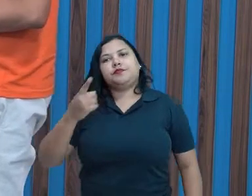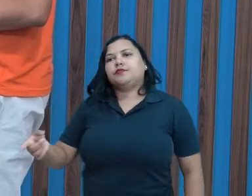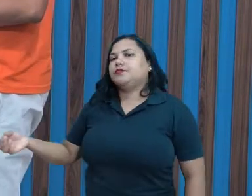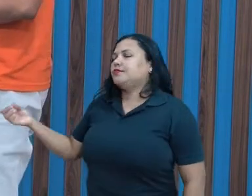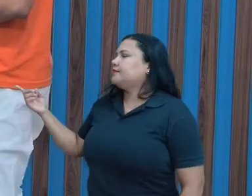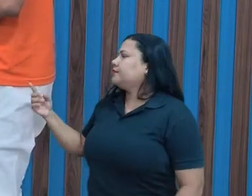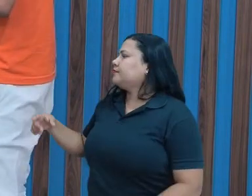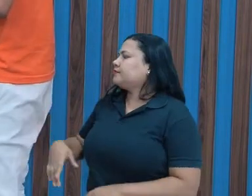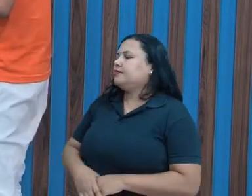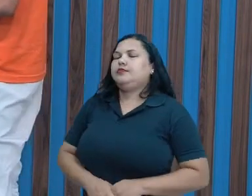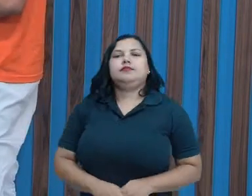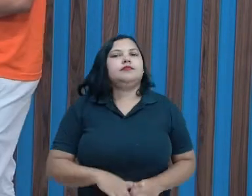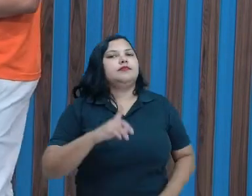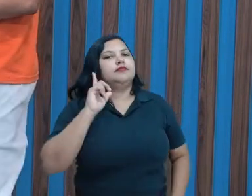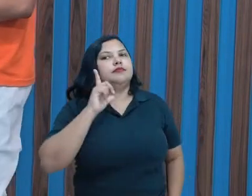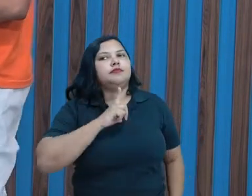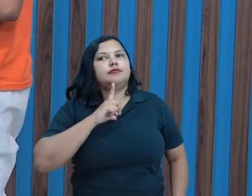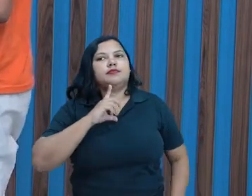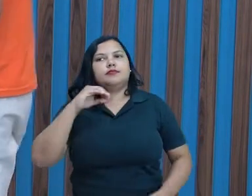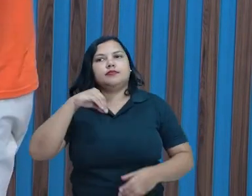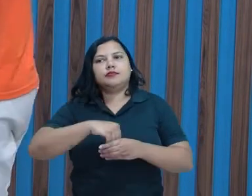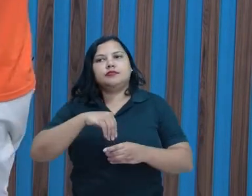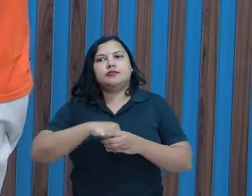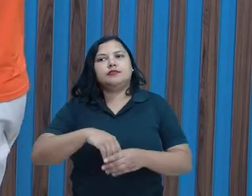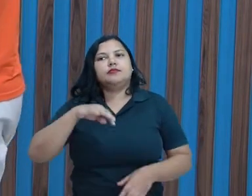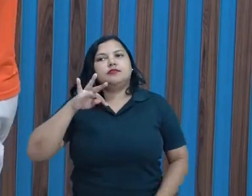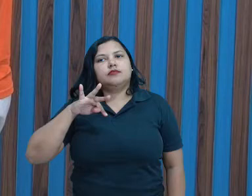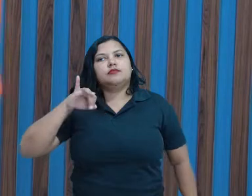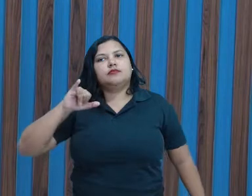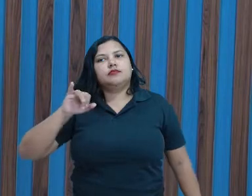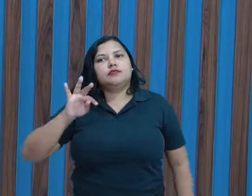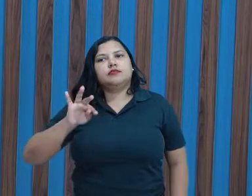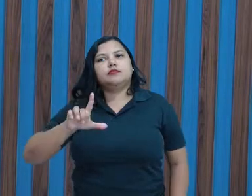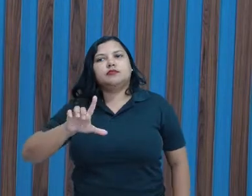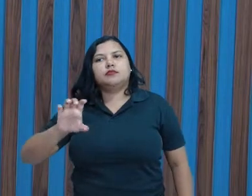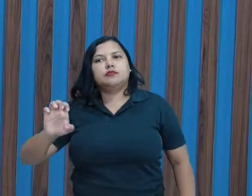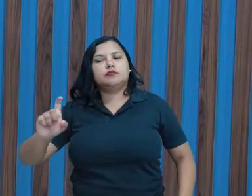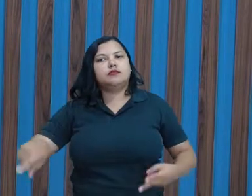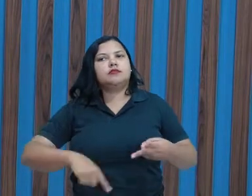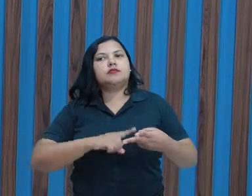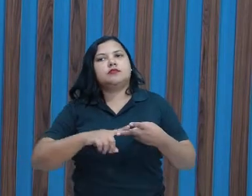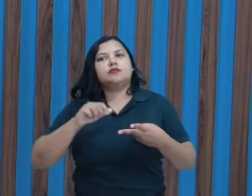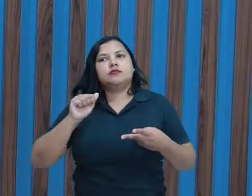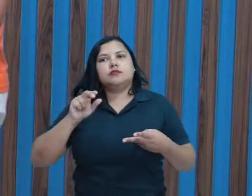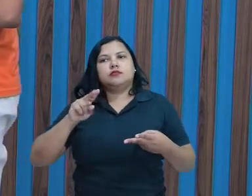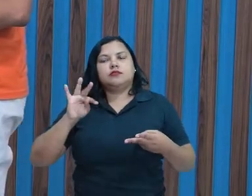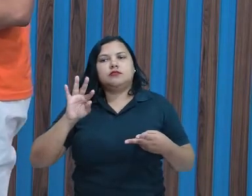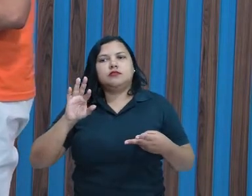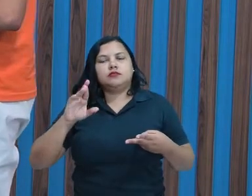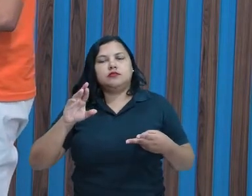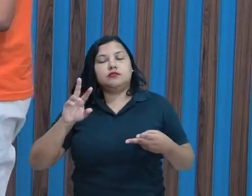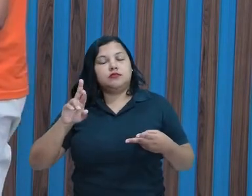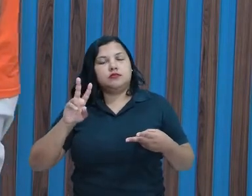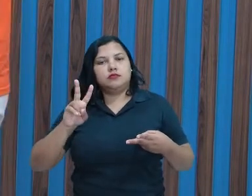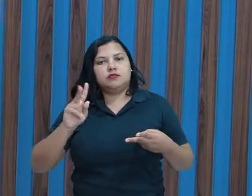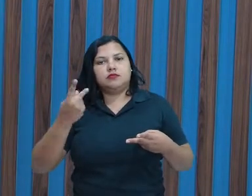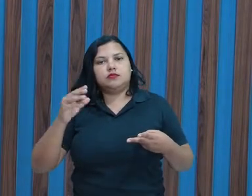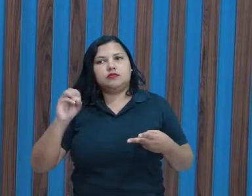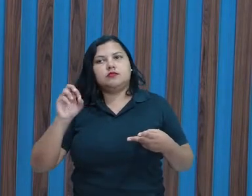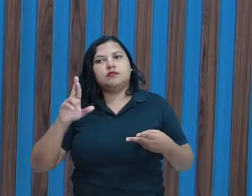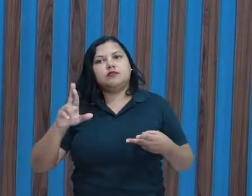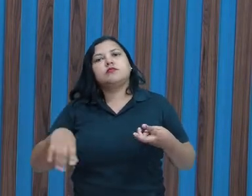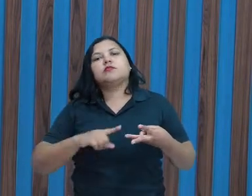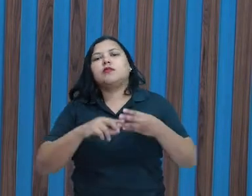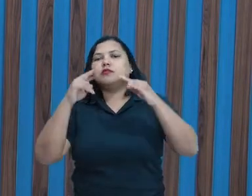temos o próprio poem, que é o poema, title, novamente, author, autor, rhymes, rimas, tá?